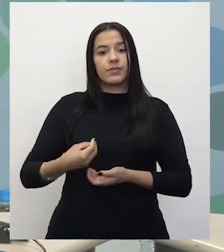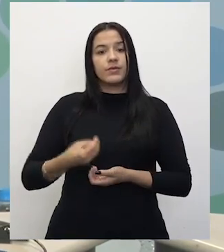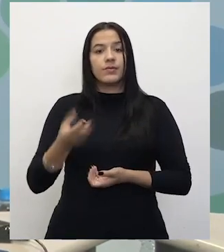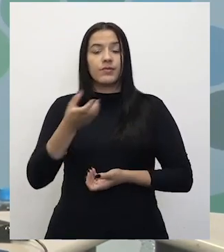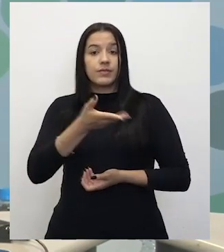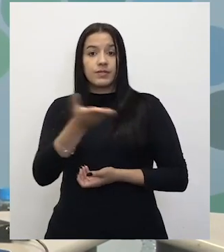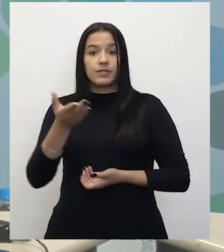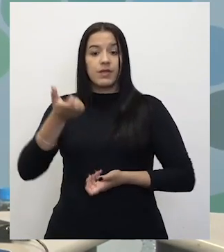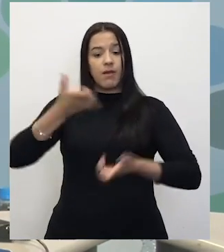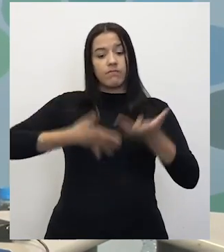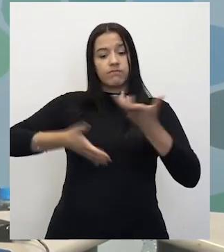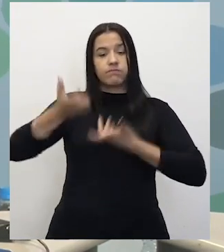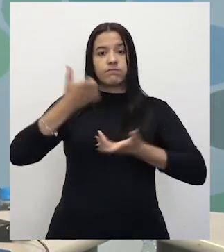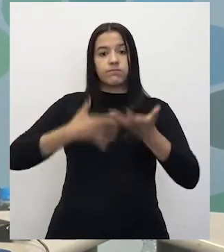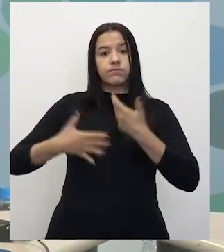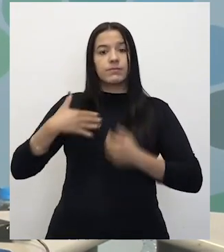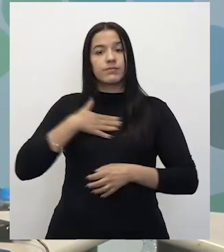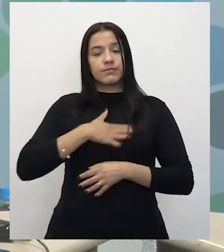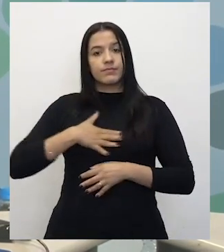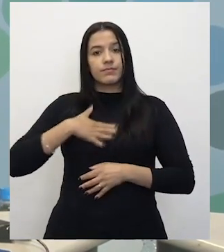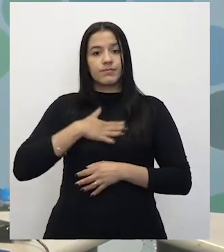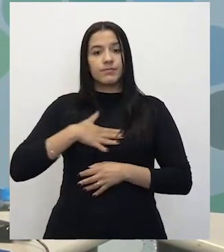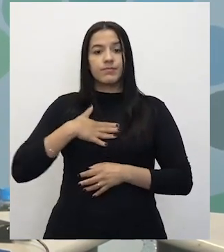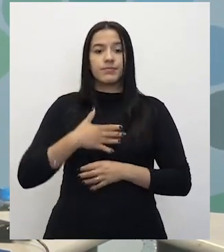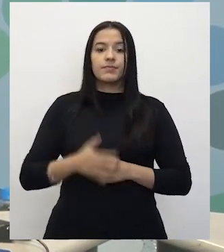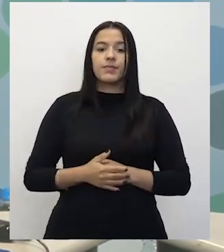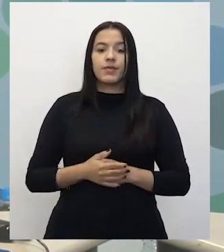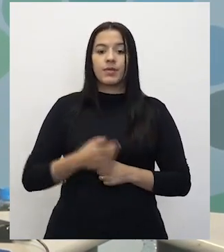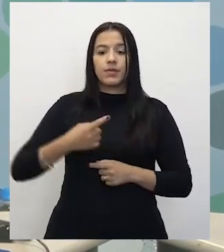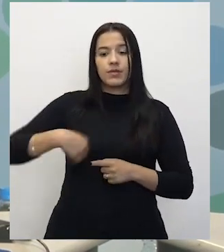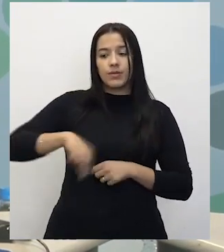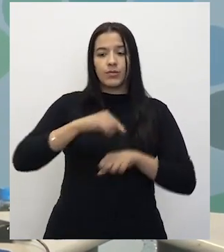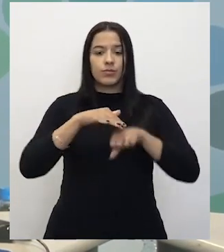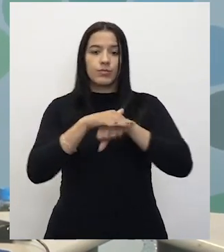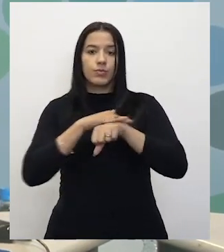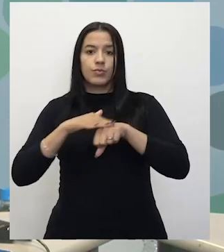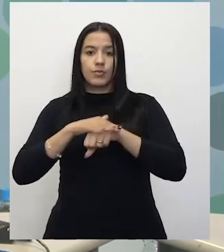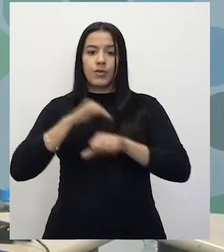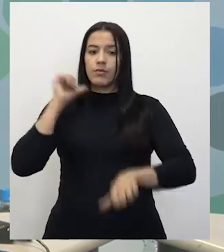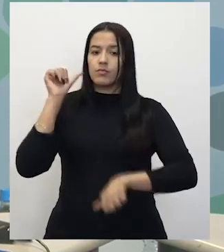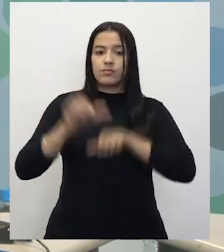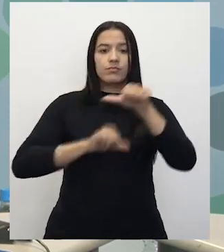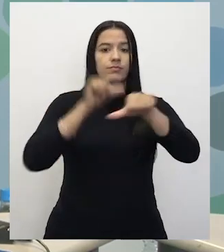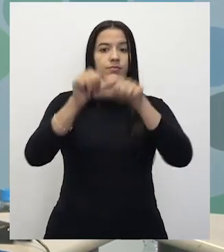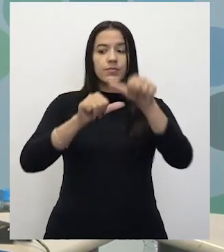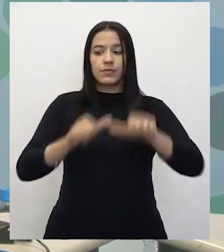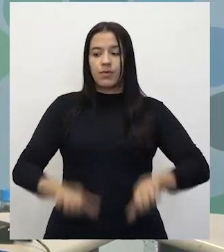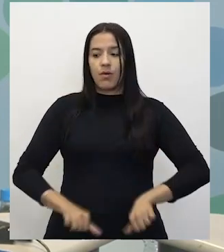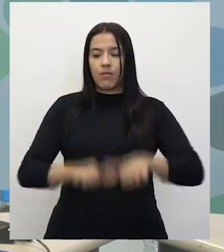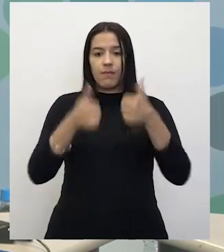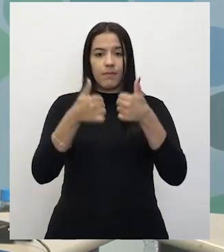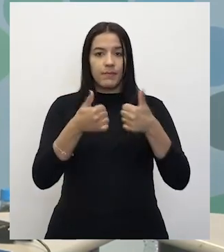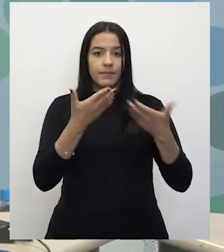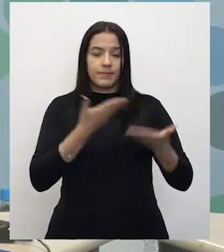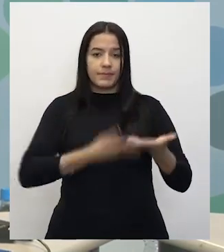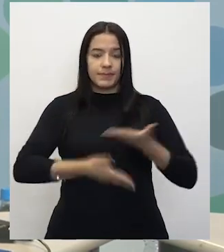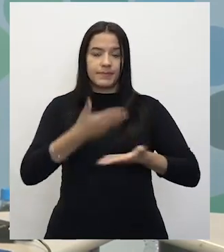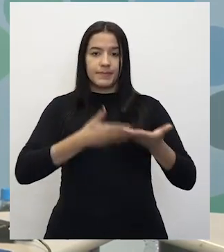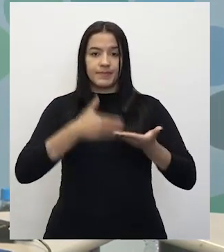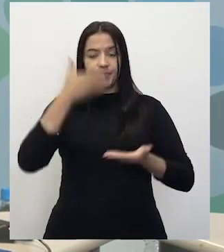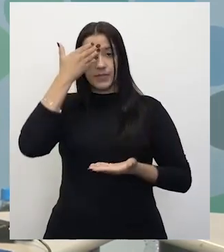trazendo material aí pra gente, e aí a gente conversa e transforma essa aula em algo bem interativo.